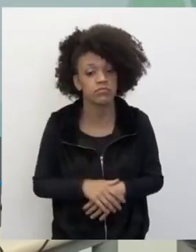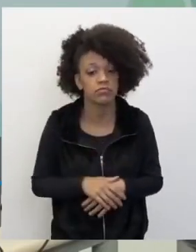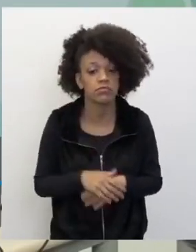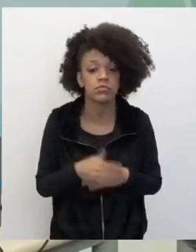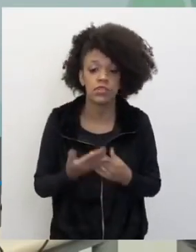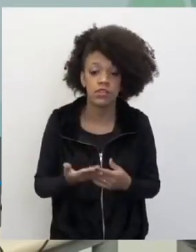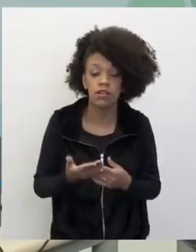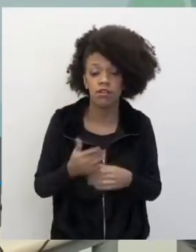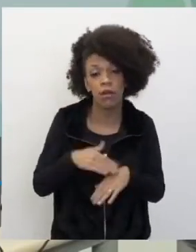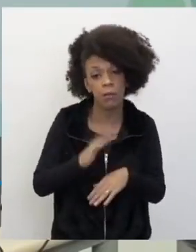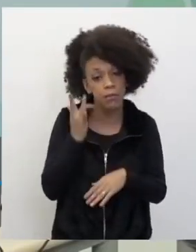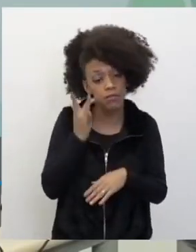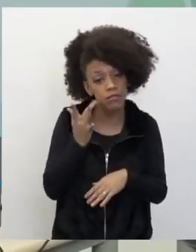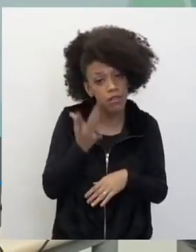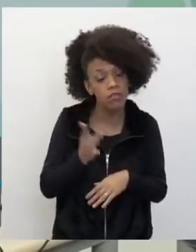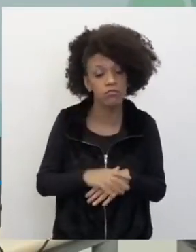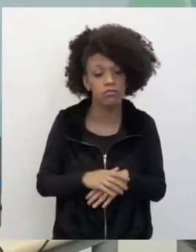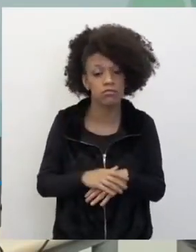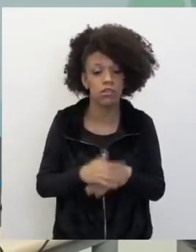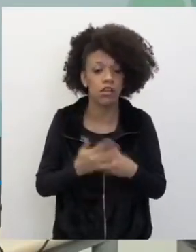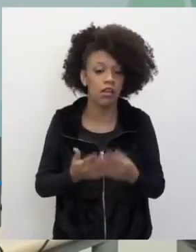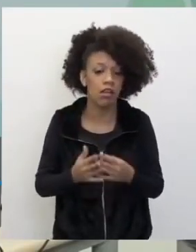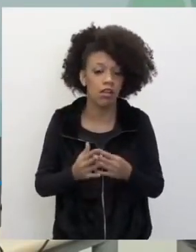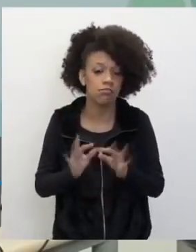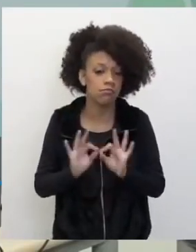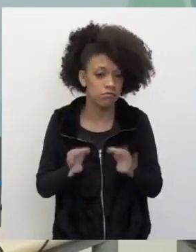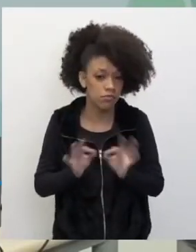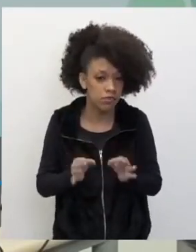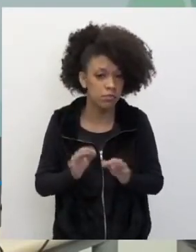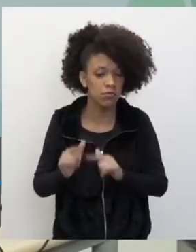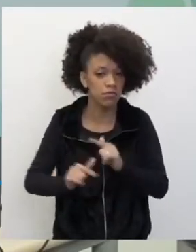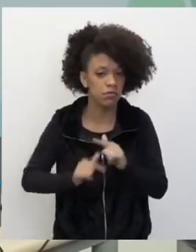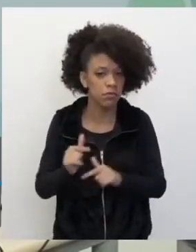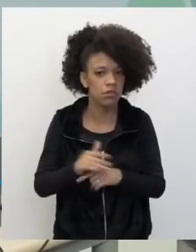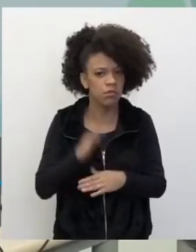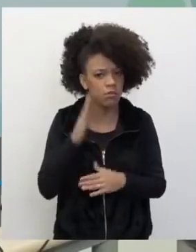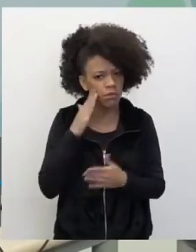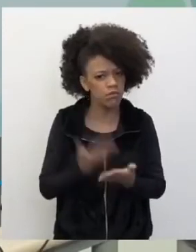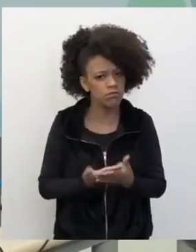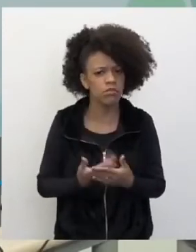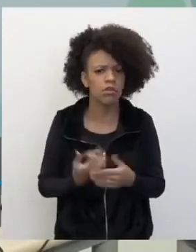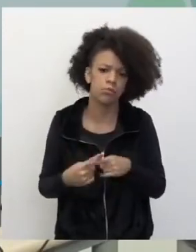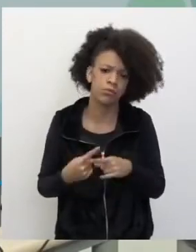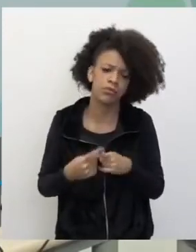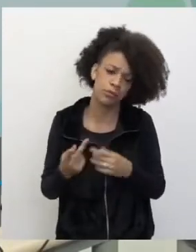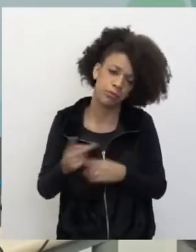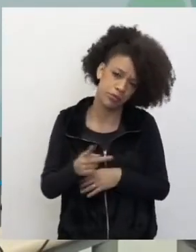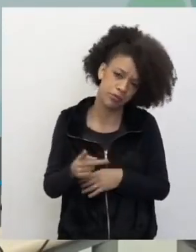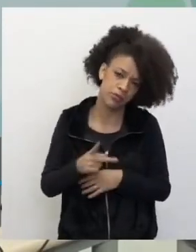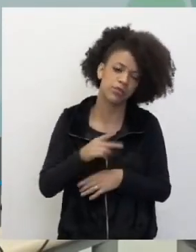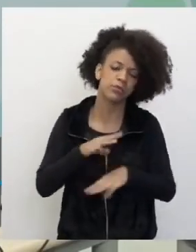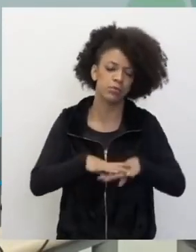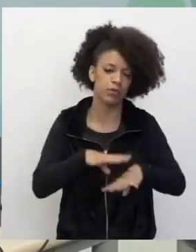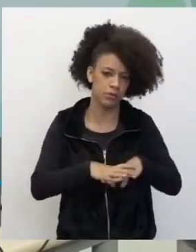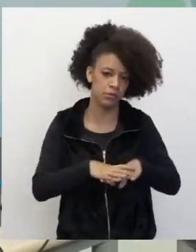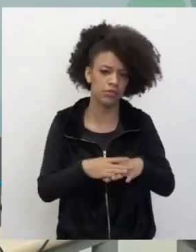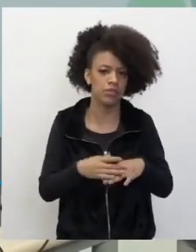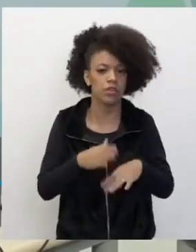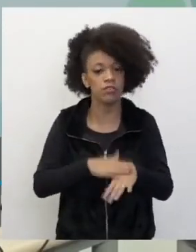um pouco mais fácil, né, uma comum ali de trabalhar. Eu acredito muito porque eu como professor de matemática, eu não